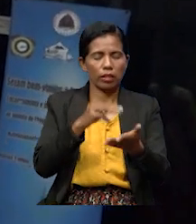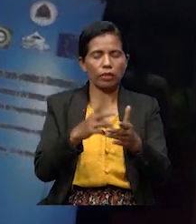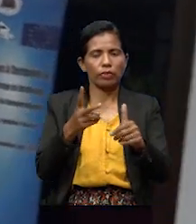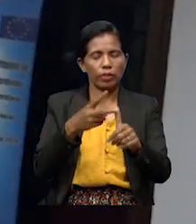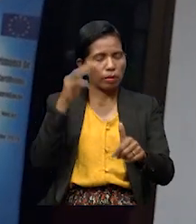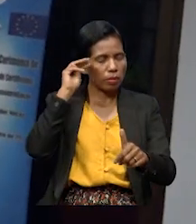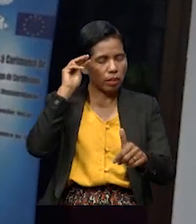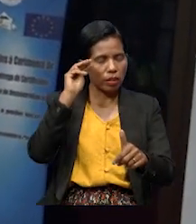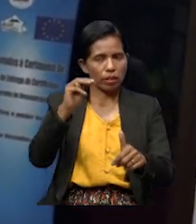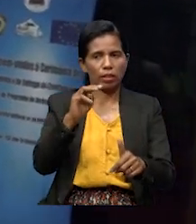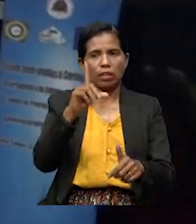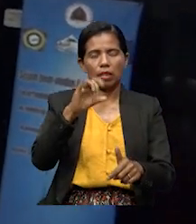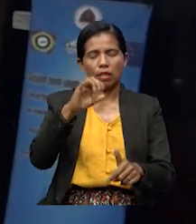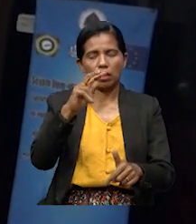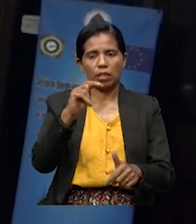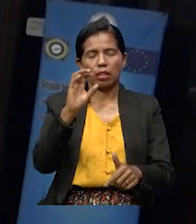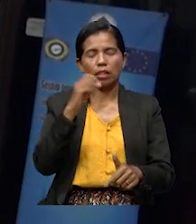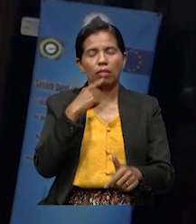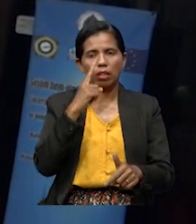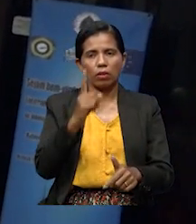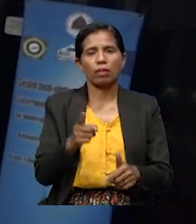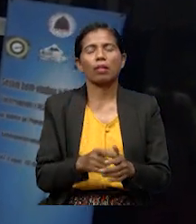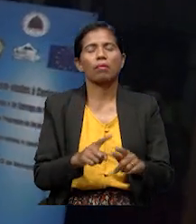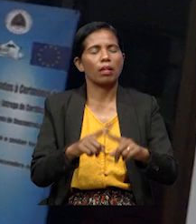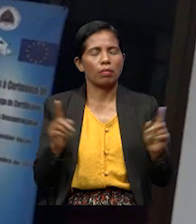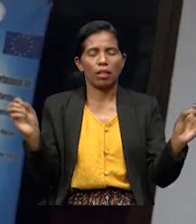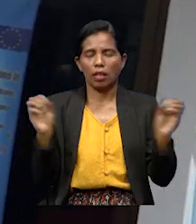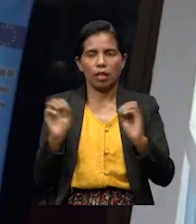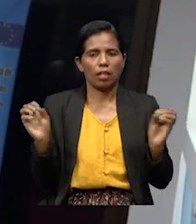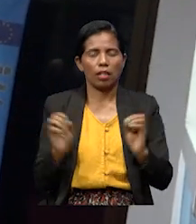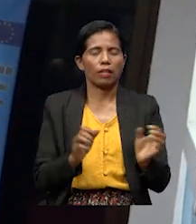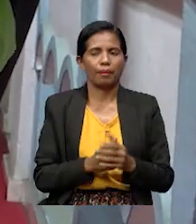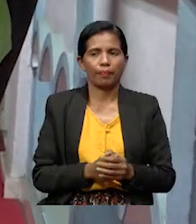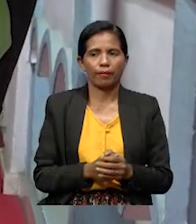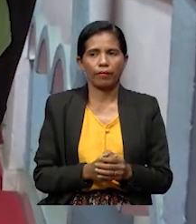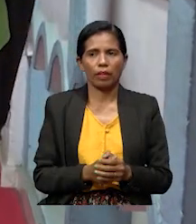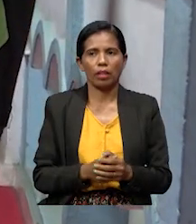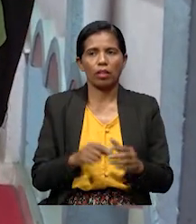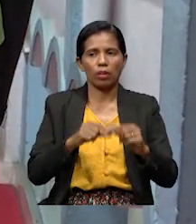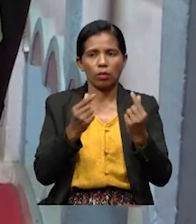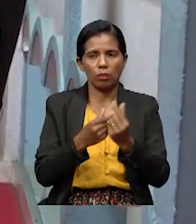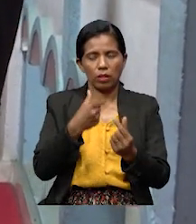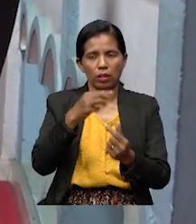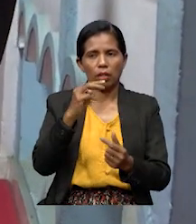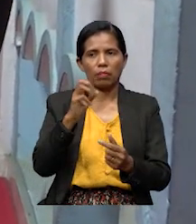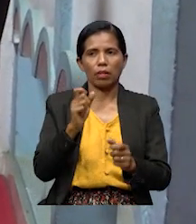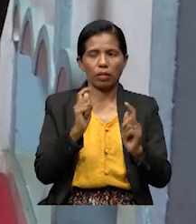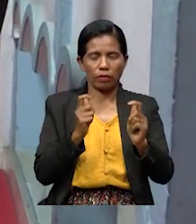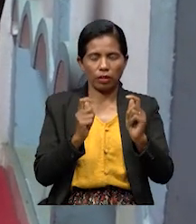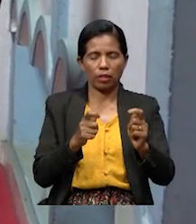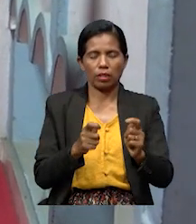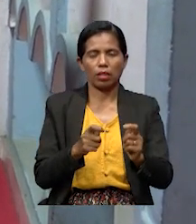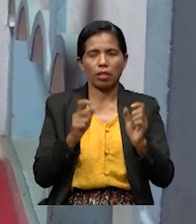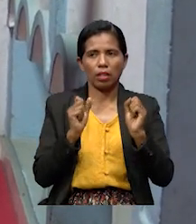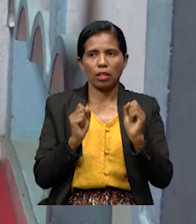estatal, Lino de Jesus Torezão ato confirma, mas bela atende. Mas que não é, equipe GM na FAT intenta atuar confirmação ou